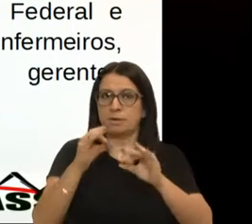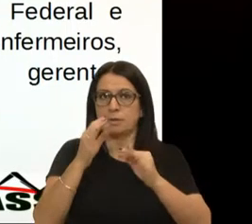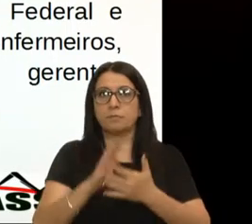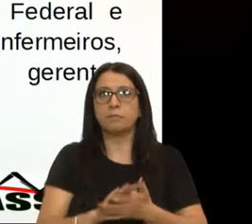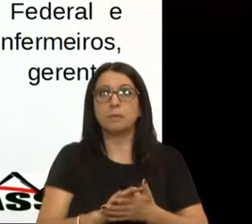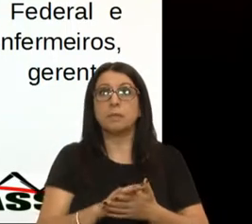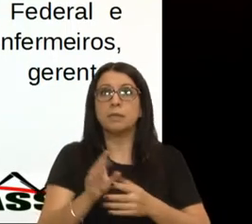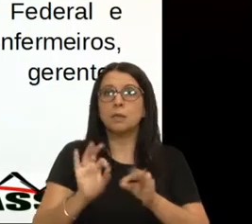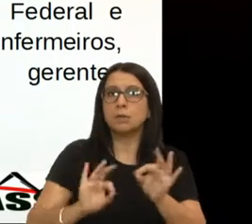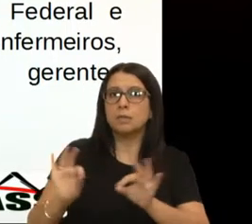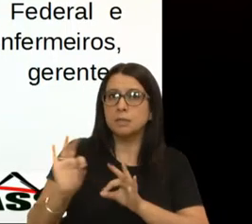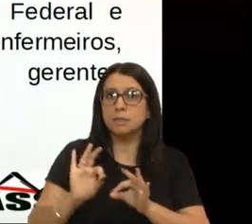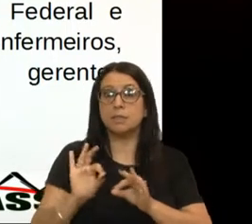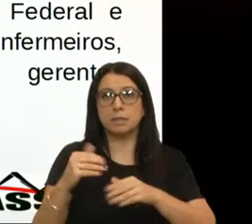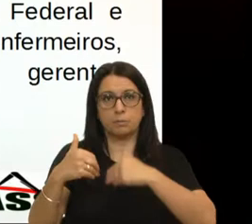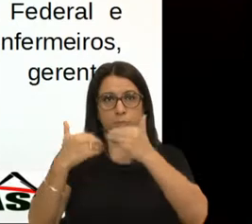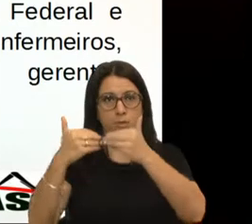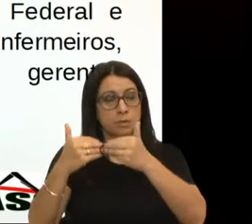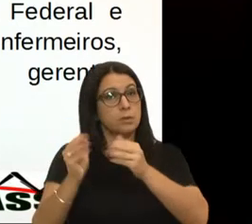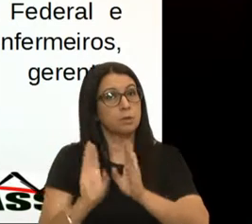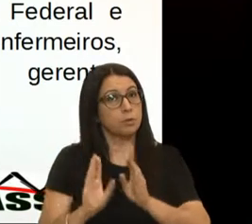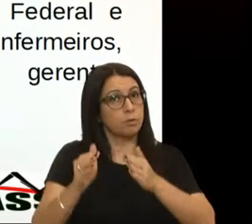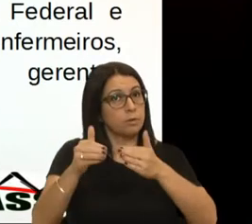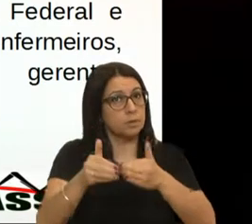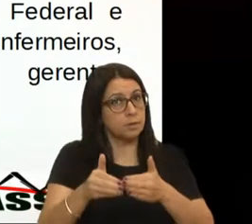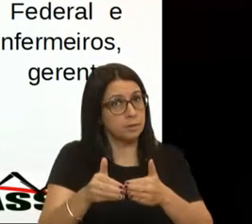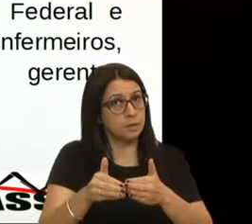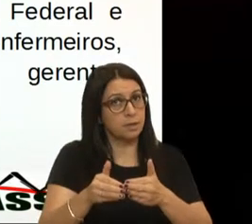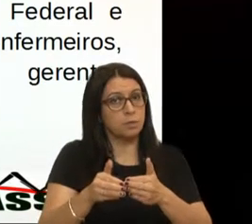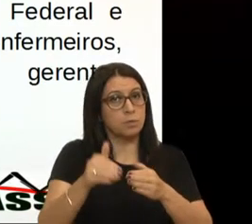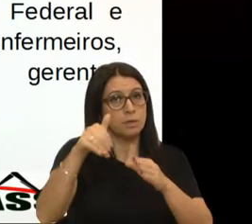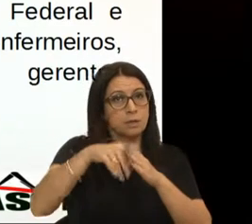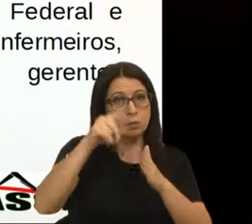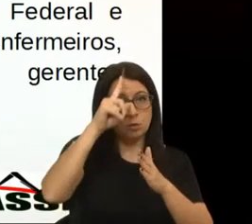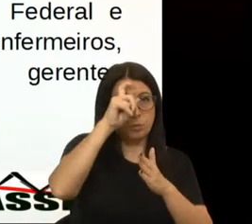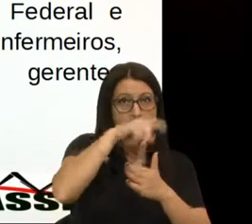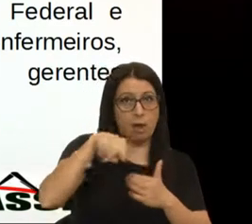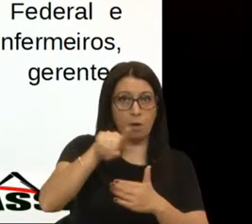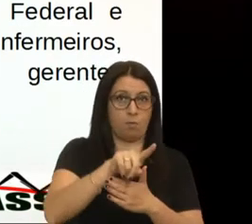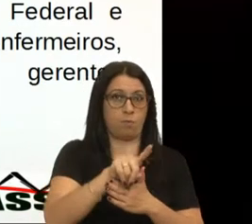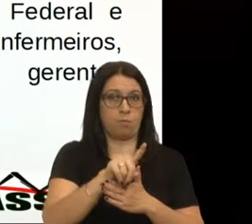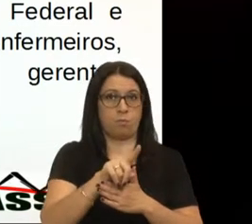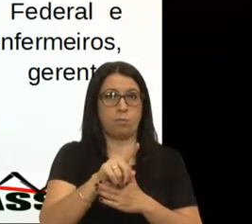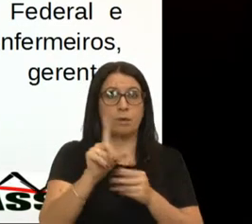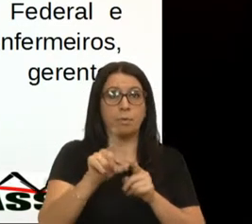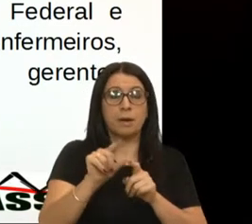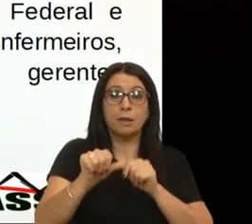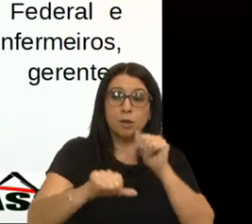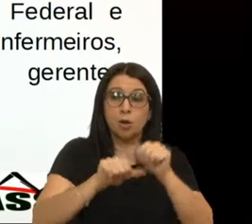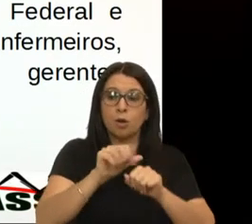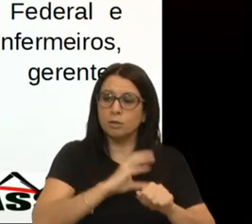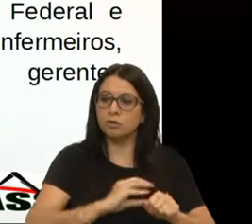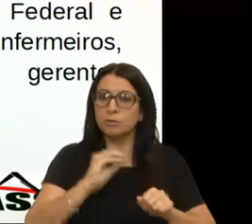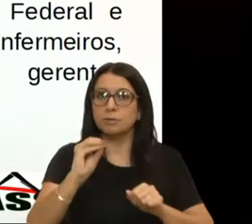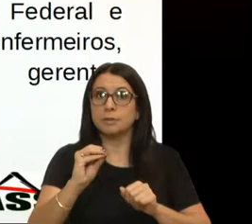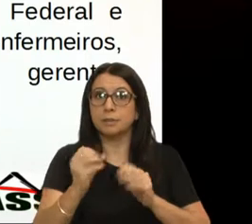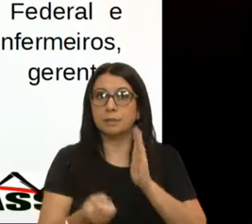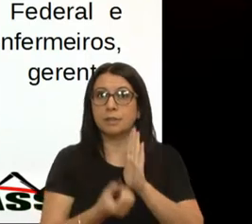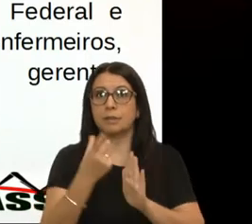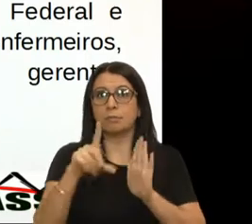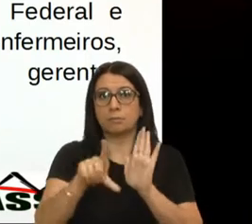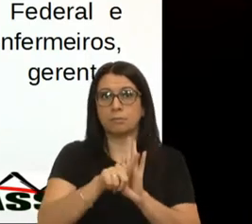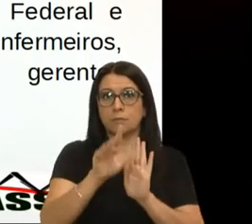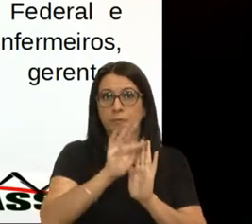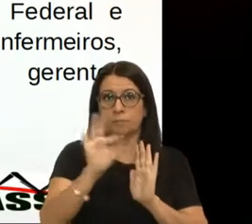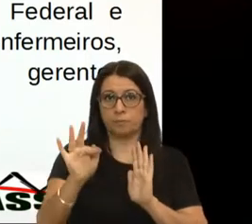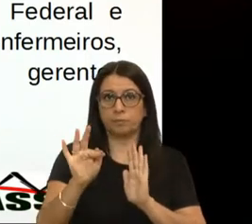Quem coordena o processo é a Comissão Intra-Hospitalar de Doação de Órgãos e Tecidos para Transplante, criada pela lei